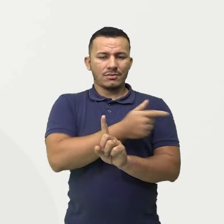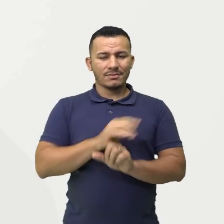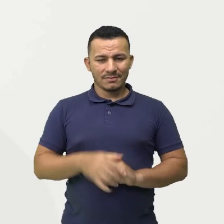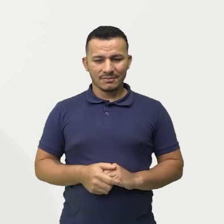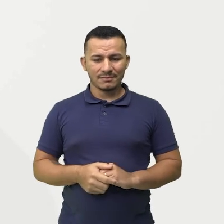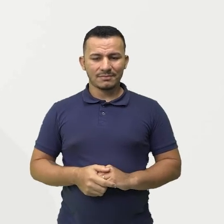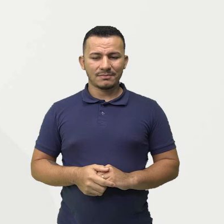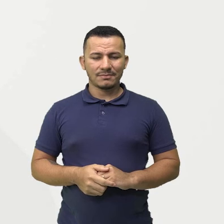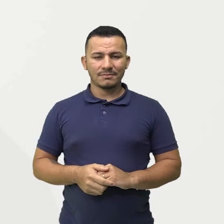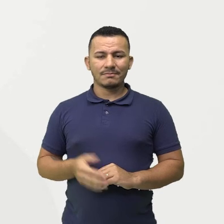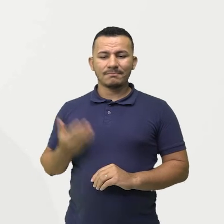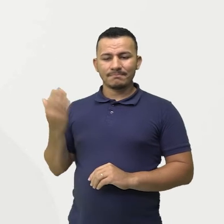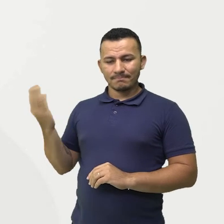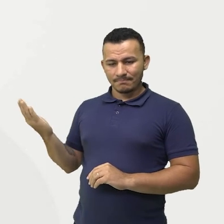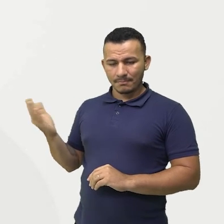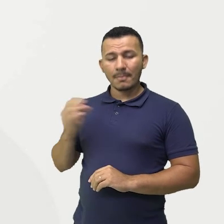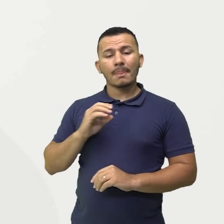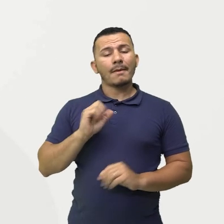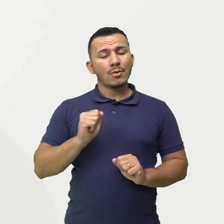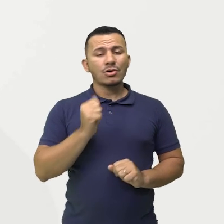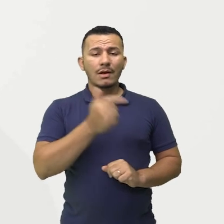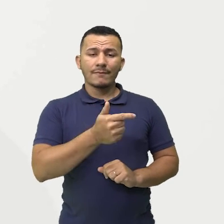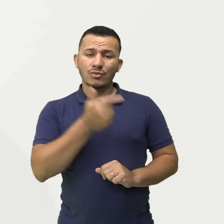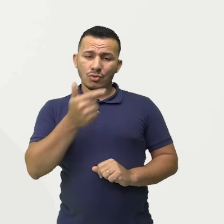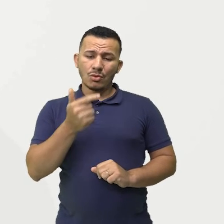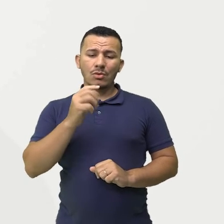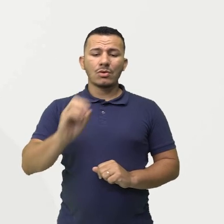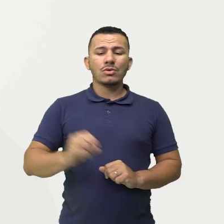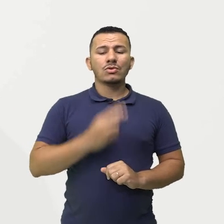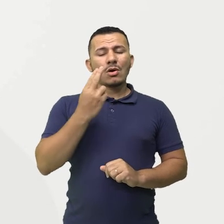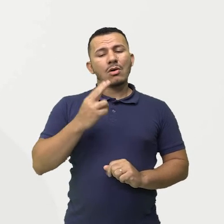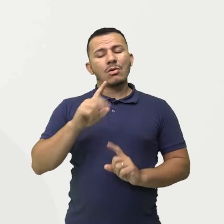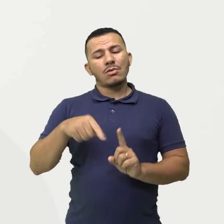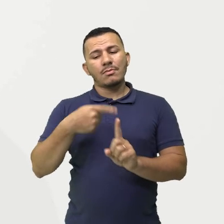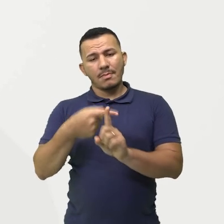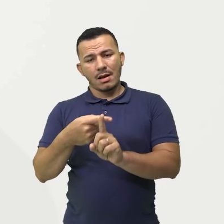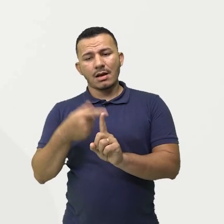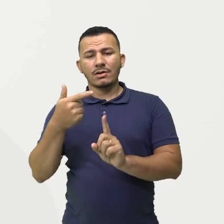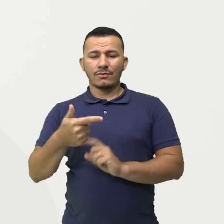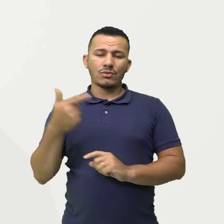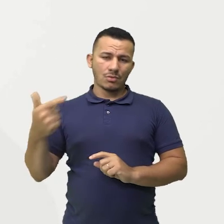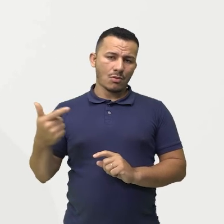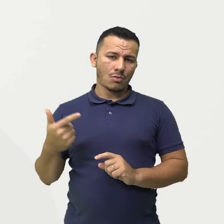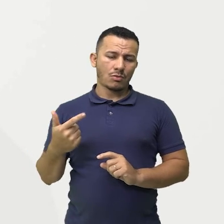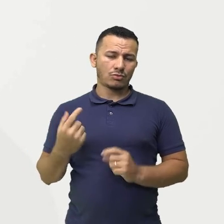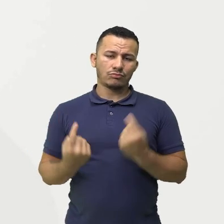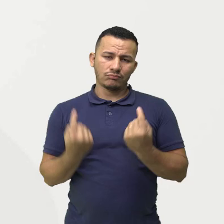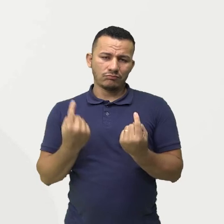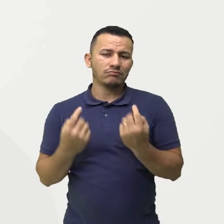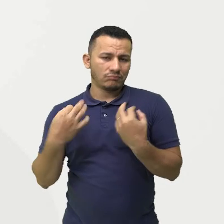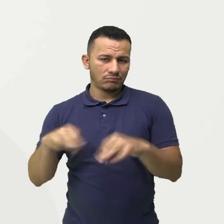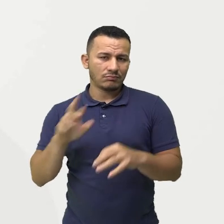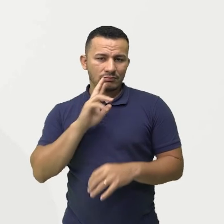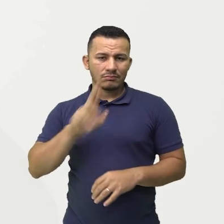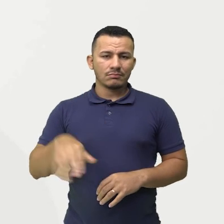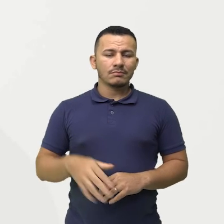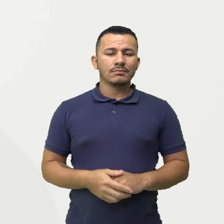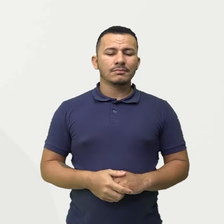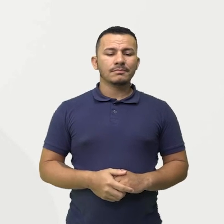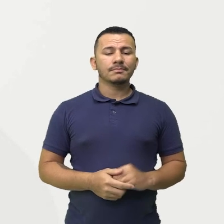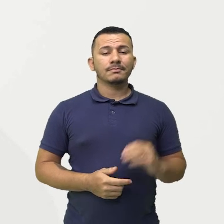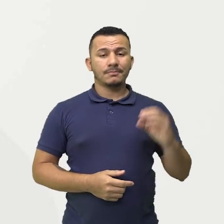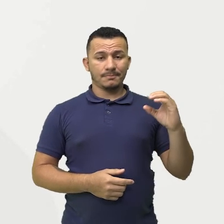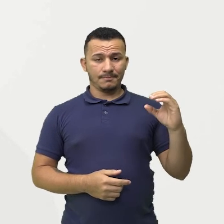22. Você pode dar essa resposta ou você pode dizer mais 22. Ambas estão corretas.